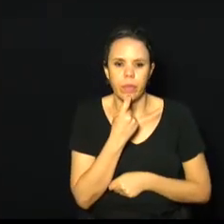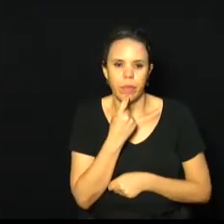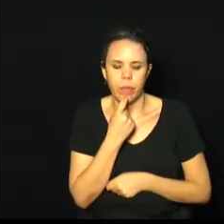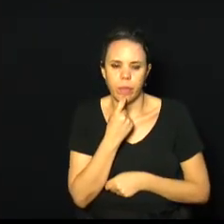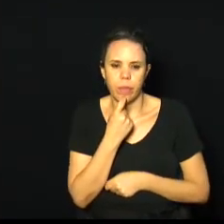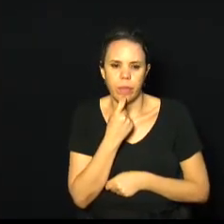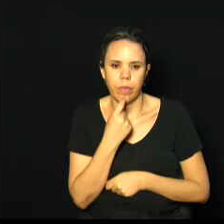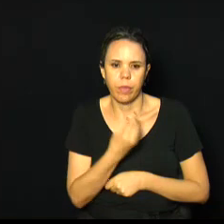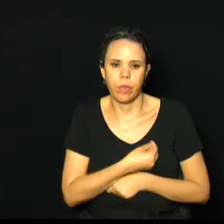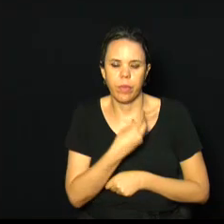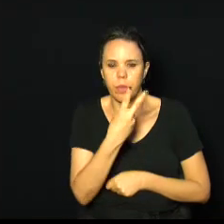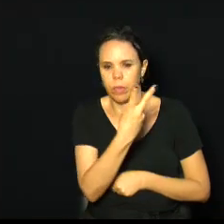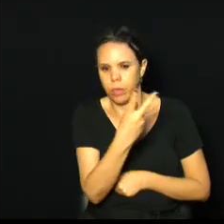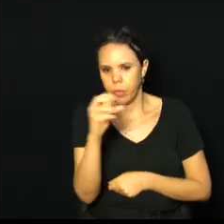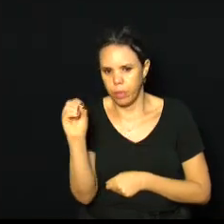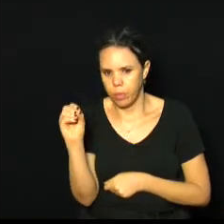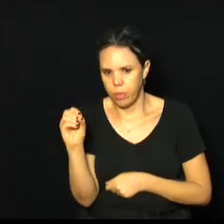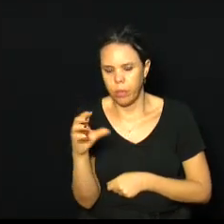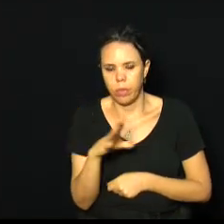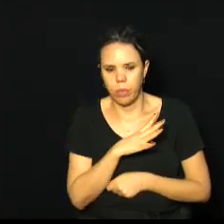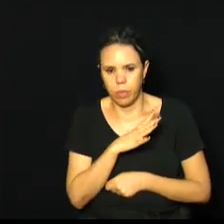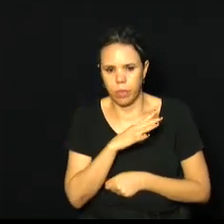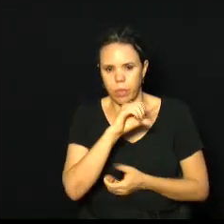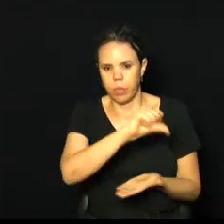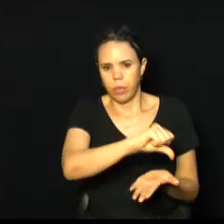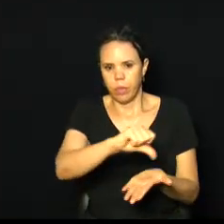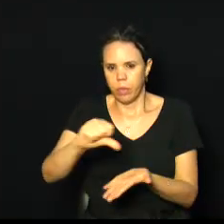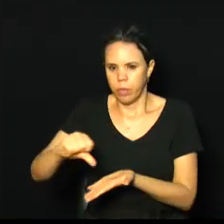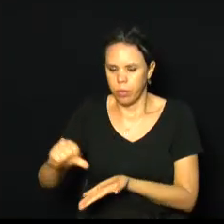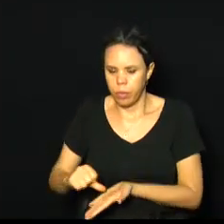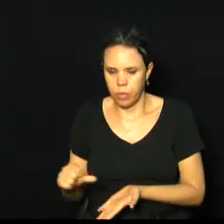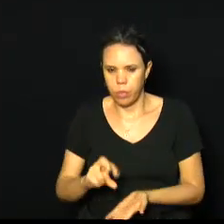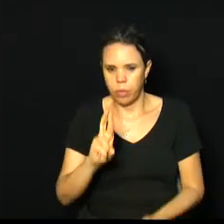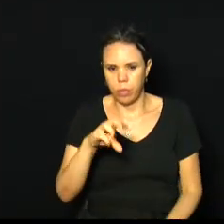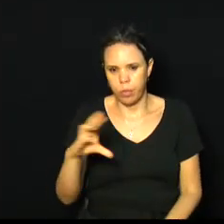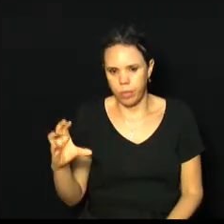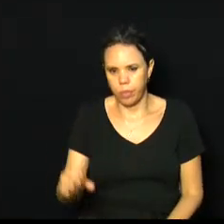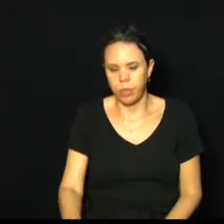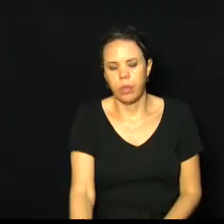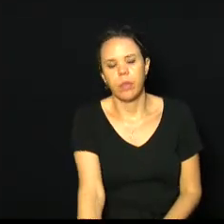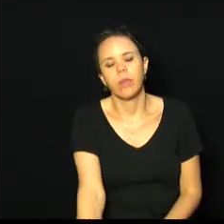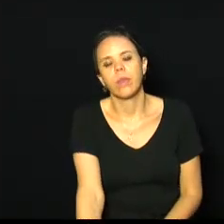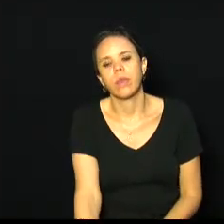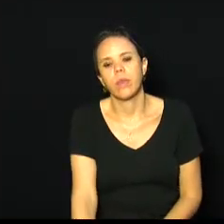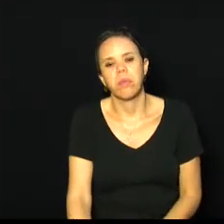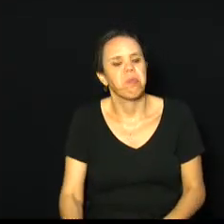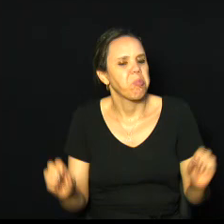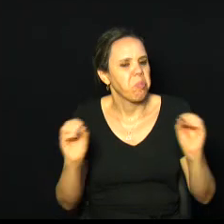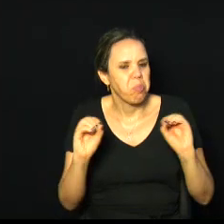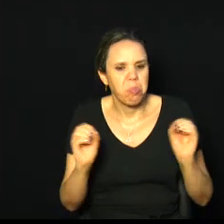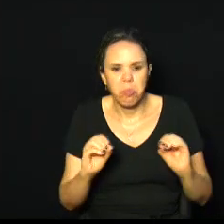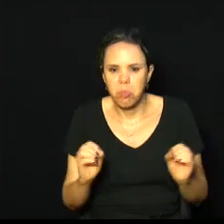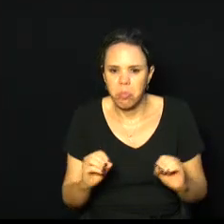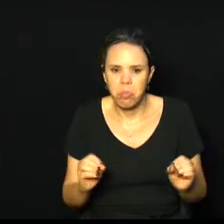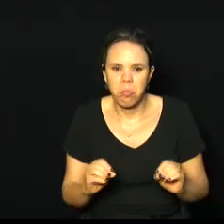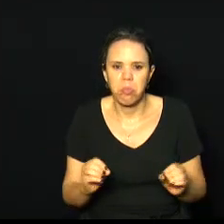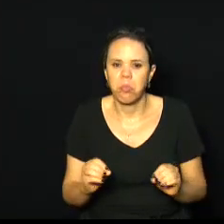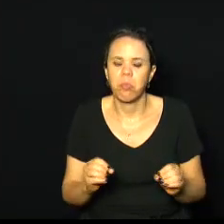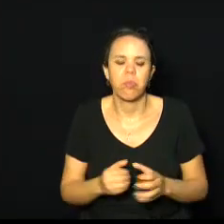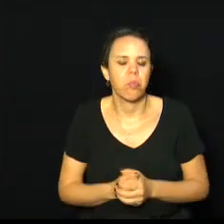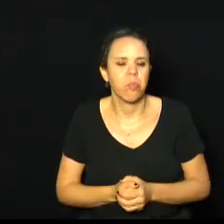nas nossas 20 cidades da região metropolitana de Campinas, nenhuma candidatura